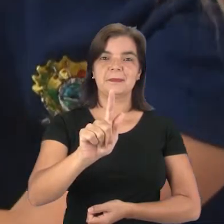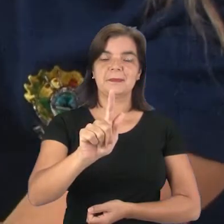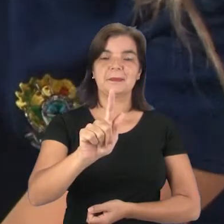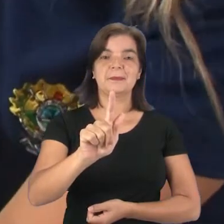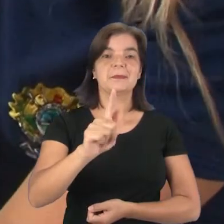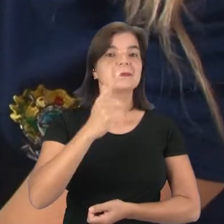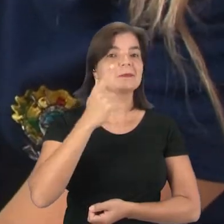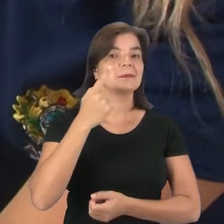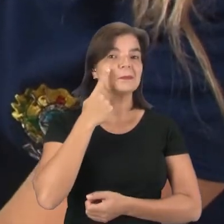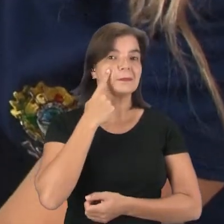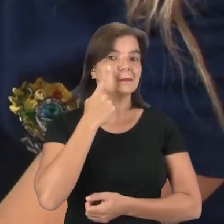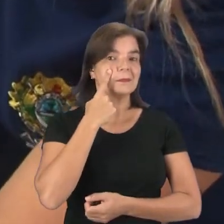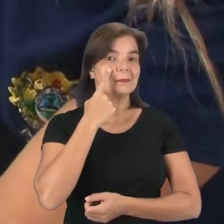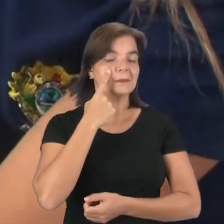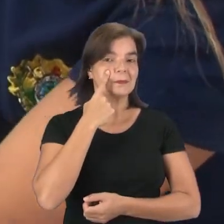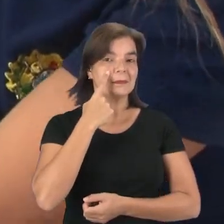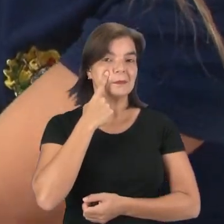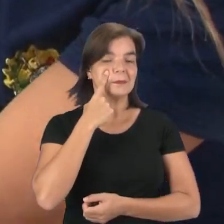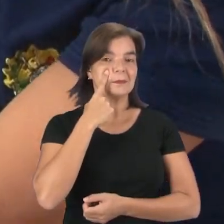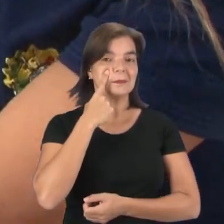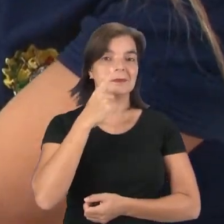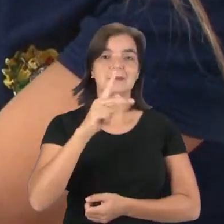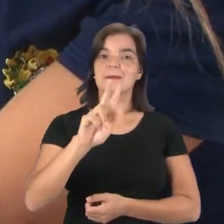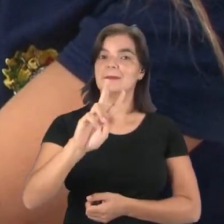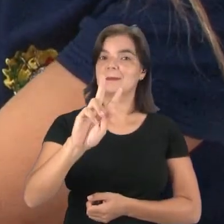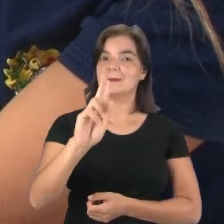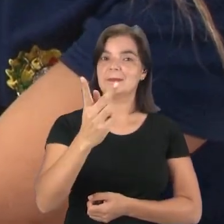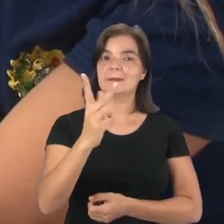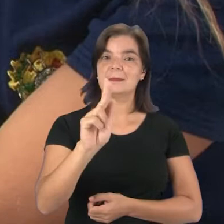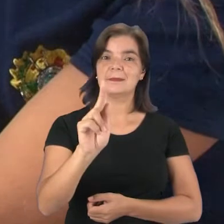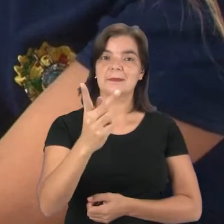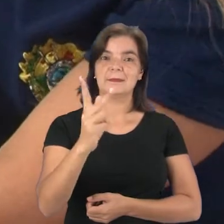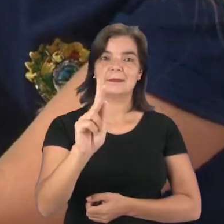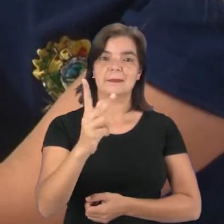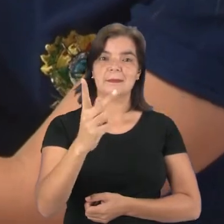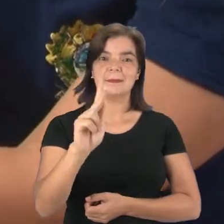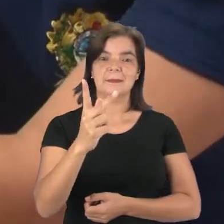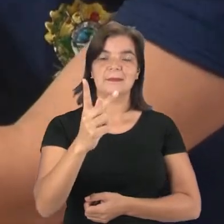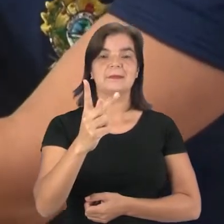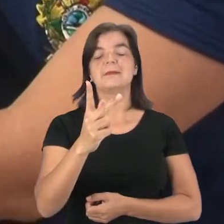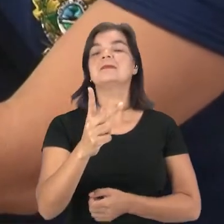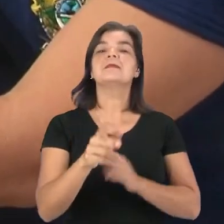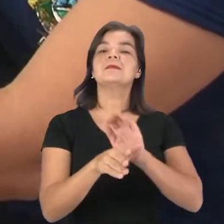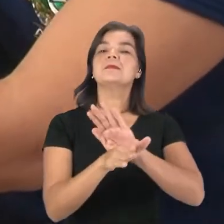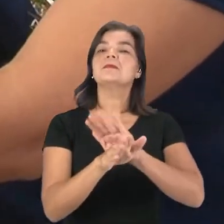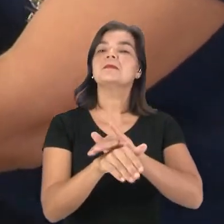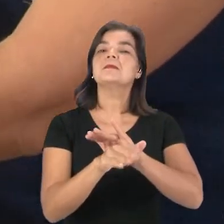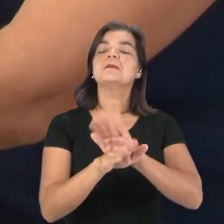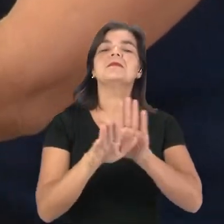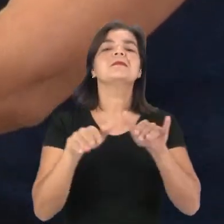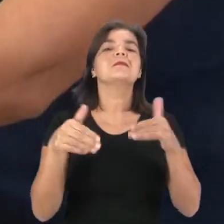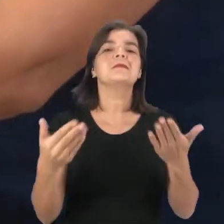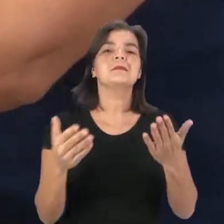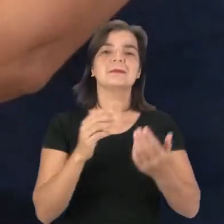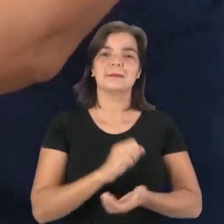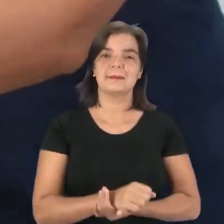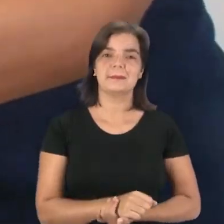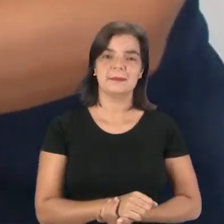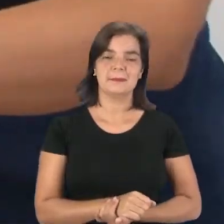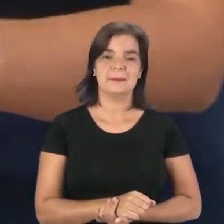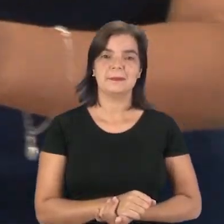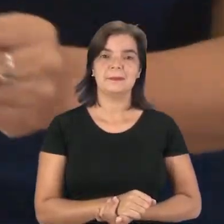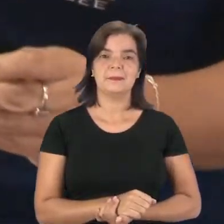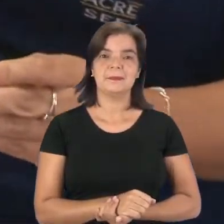bem aqui temos a letra h e essa Joaninha está em cima de com letra